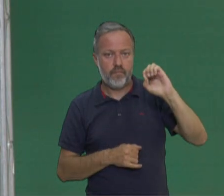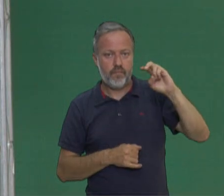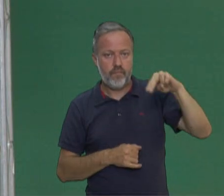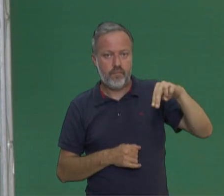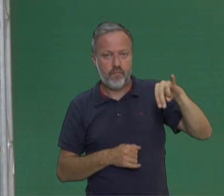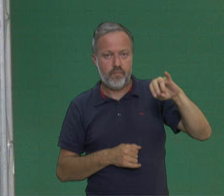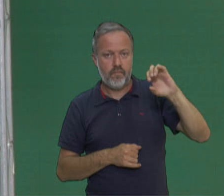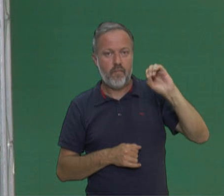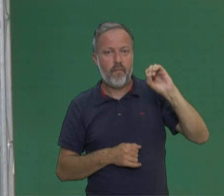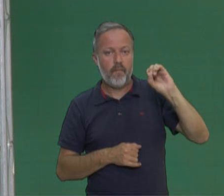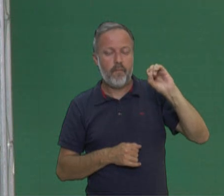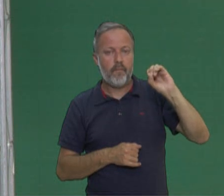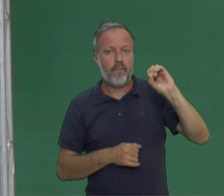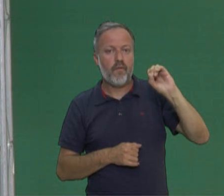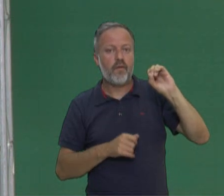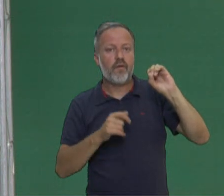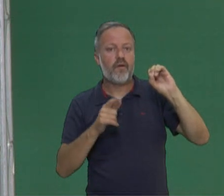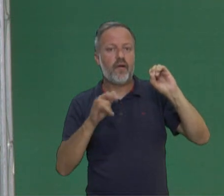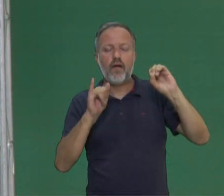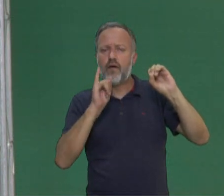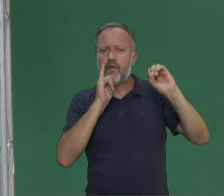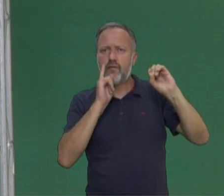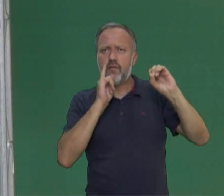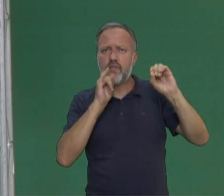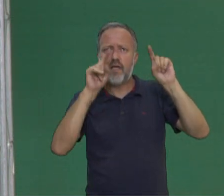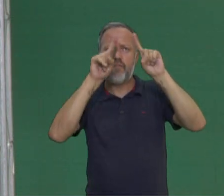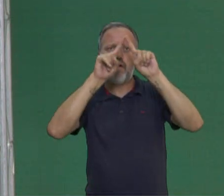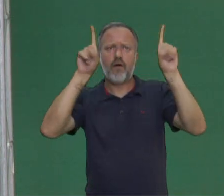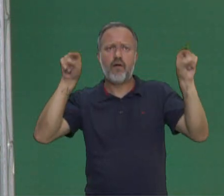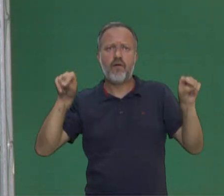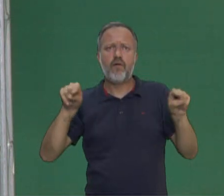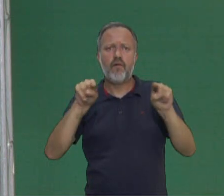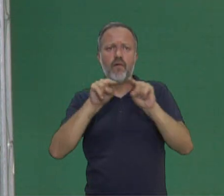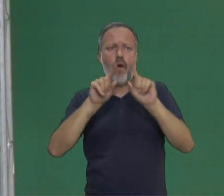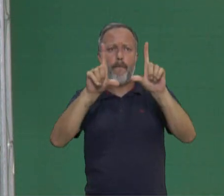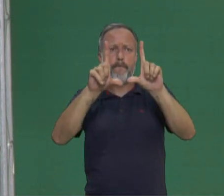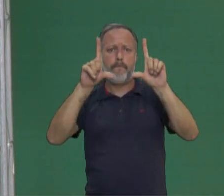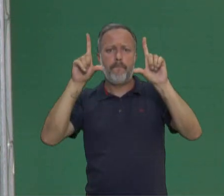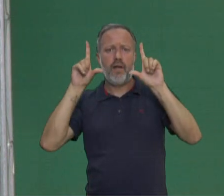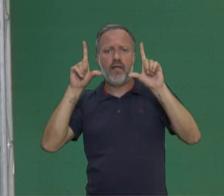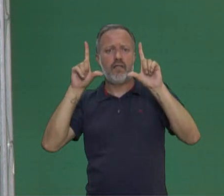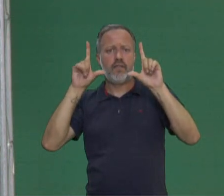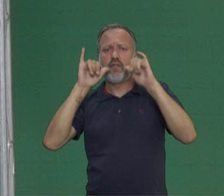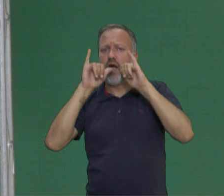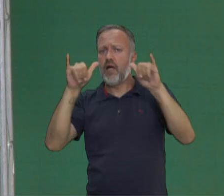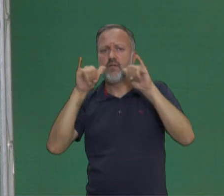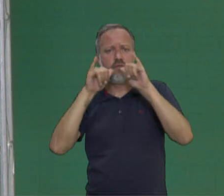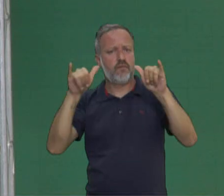letreiros luminosos e assim vai. Não são mais tão comuns atualmente, mas ainda existem.